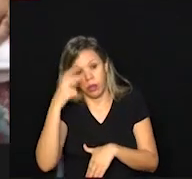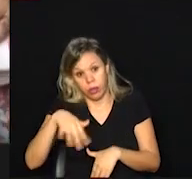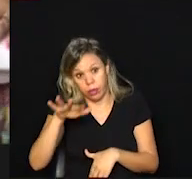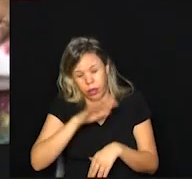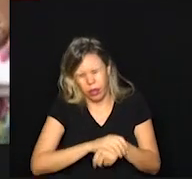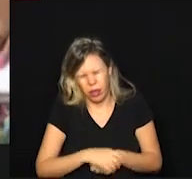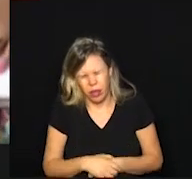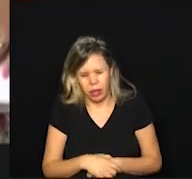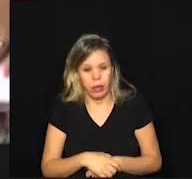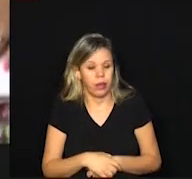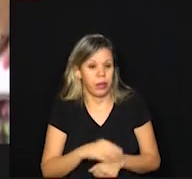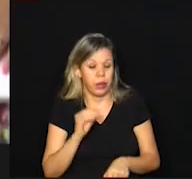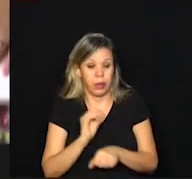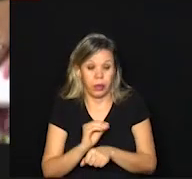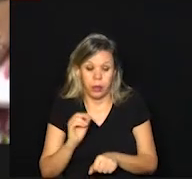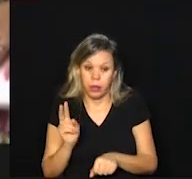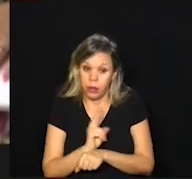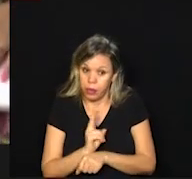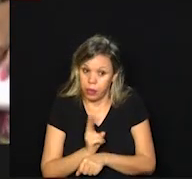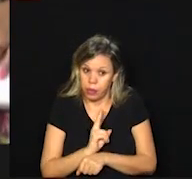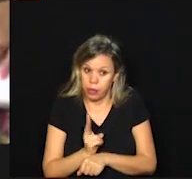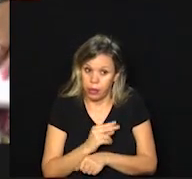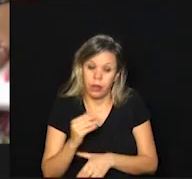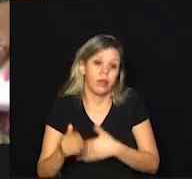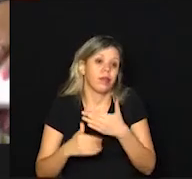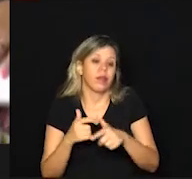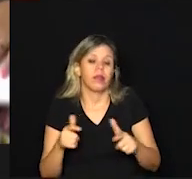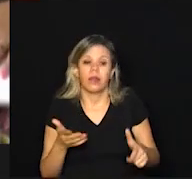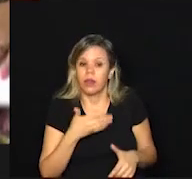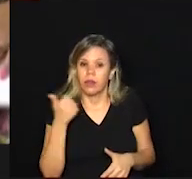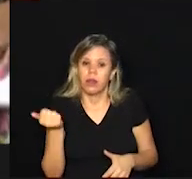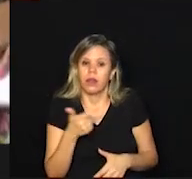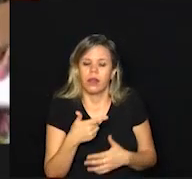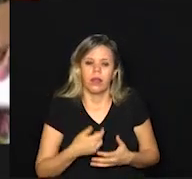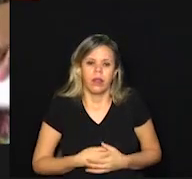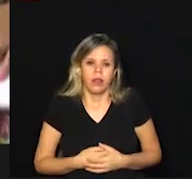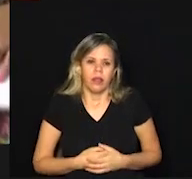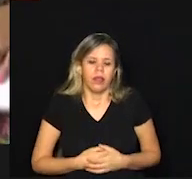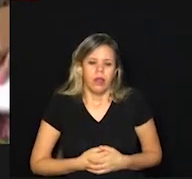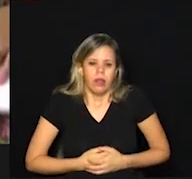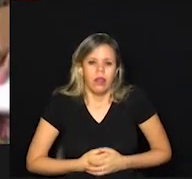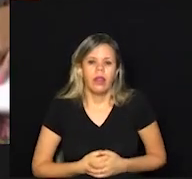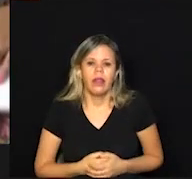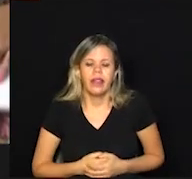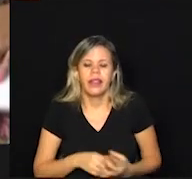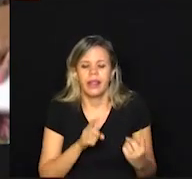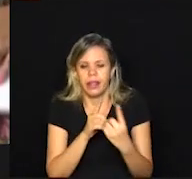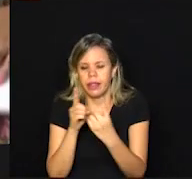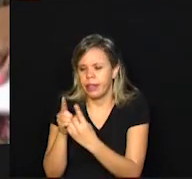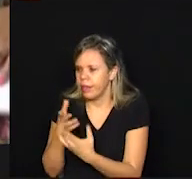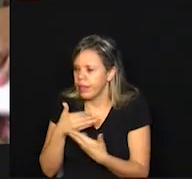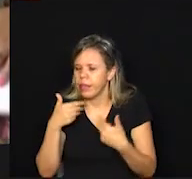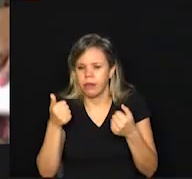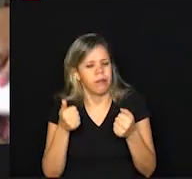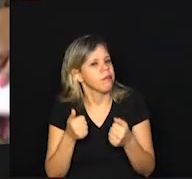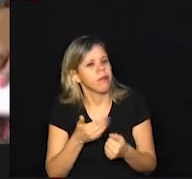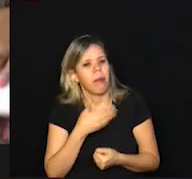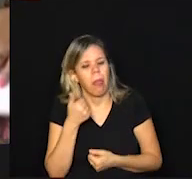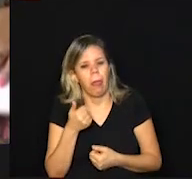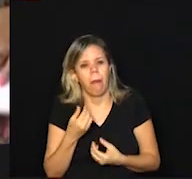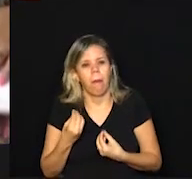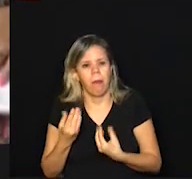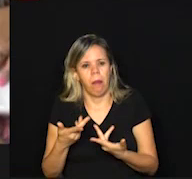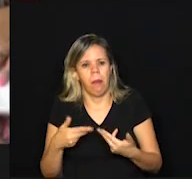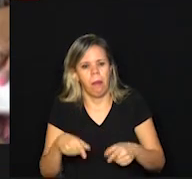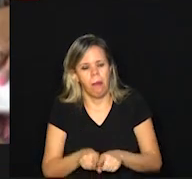sejam resguardados e seja cada vez melhor né o melhor atendimento com melhor